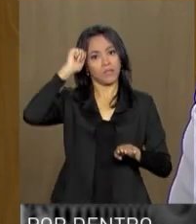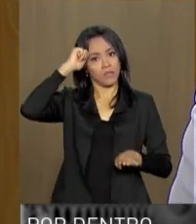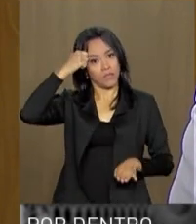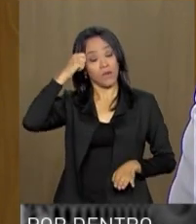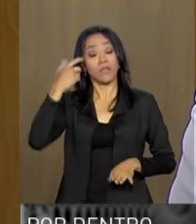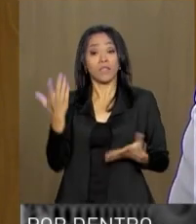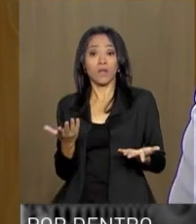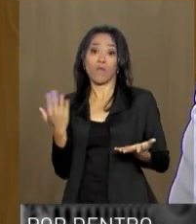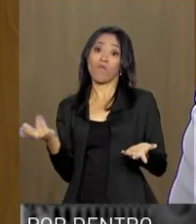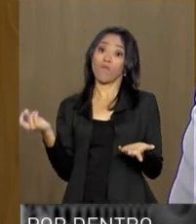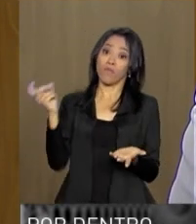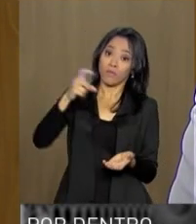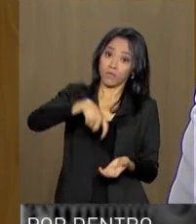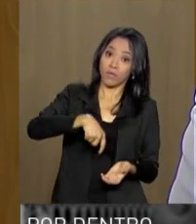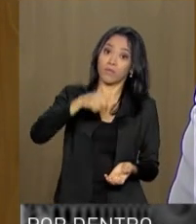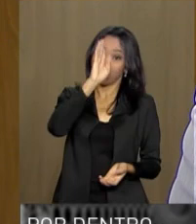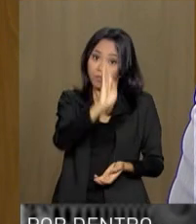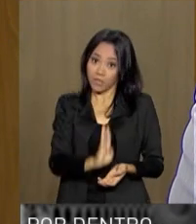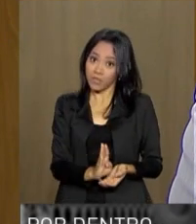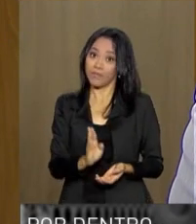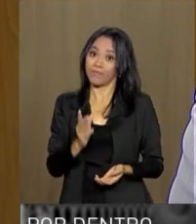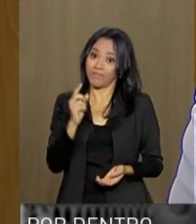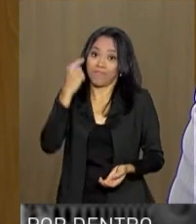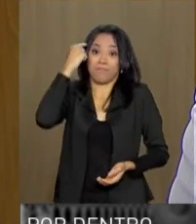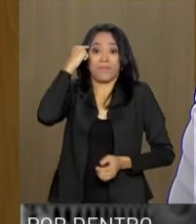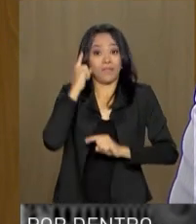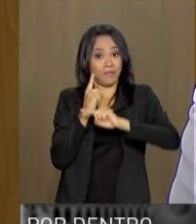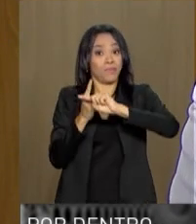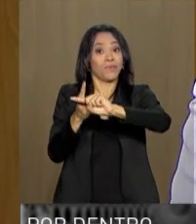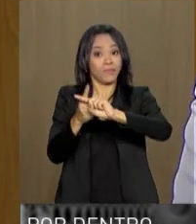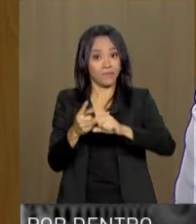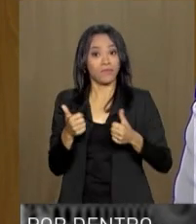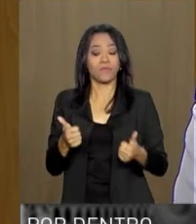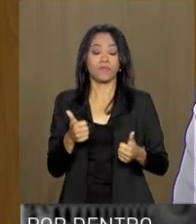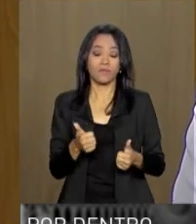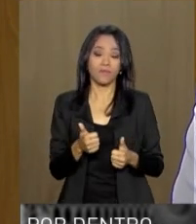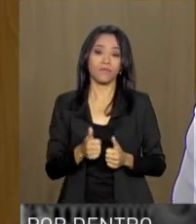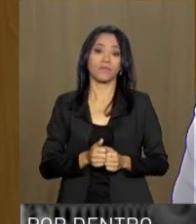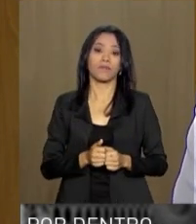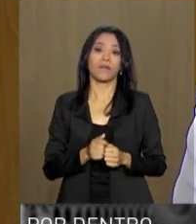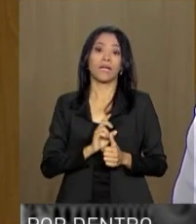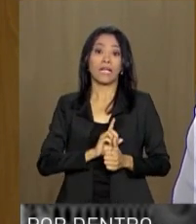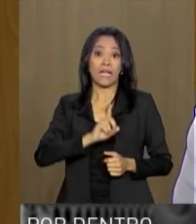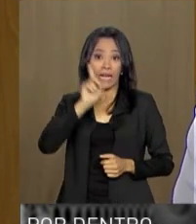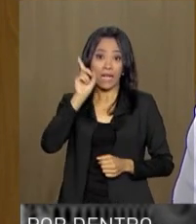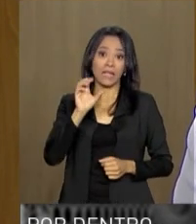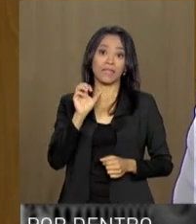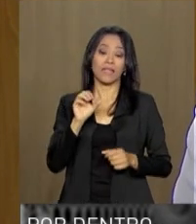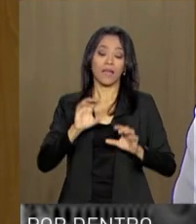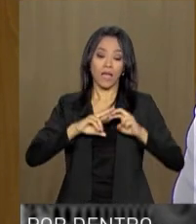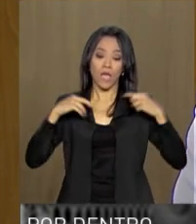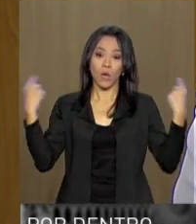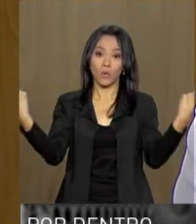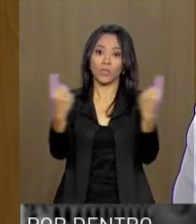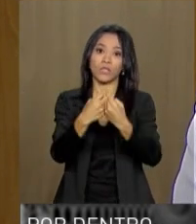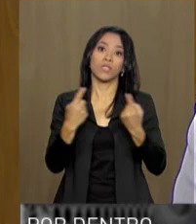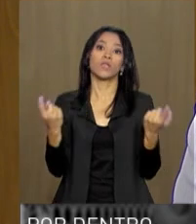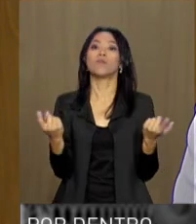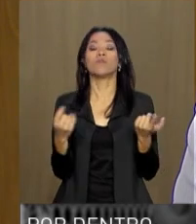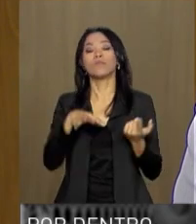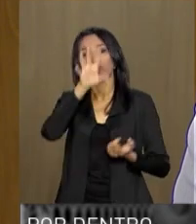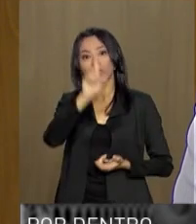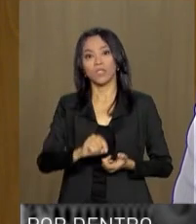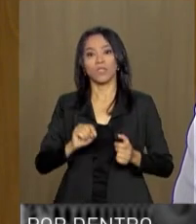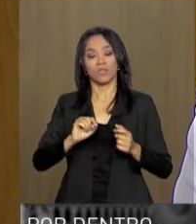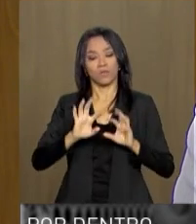representando o ministério na na na na sede da onu na reunião da comissão de direitos humanos é